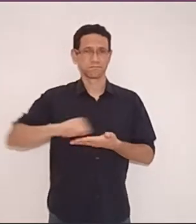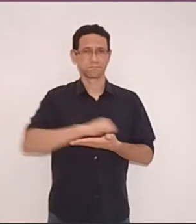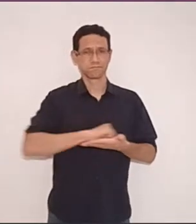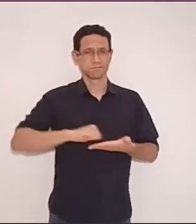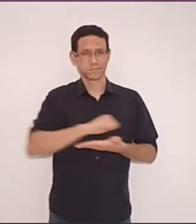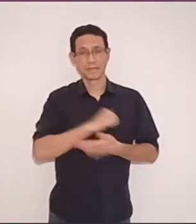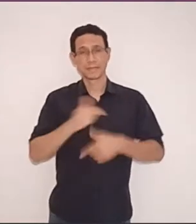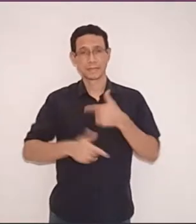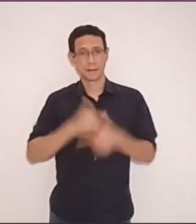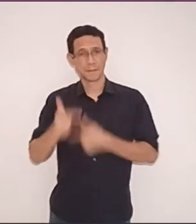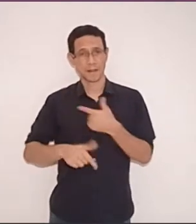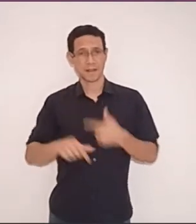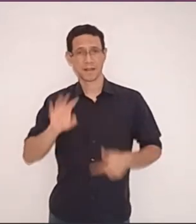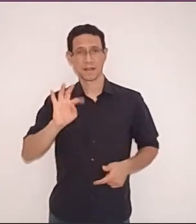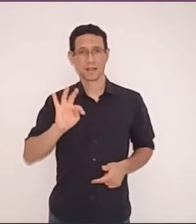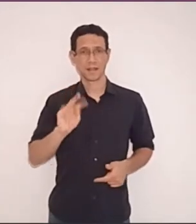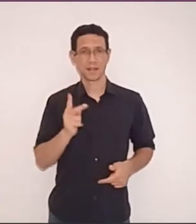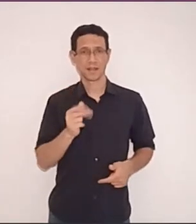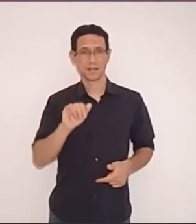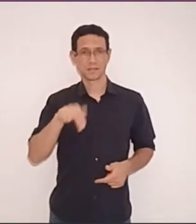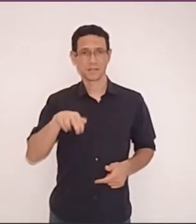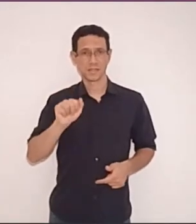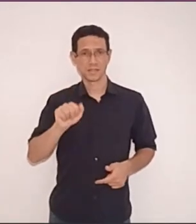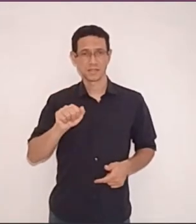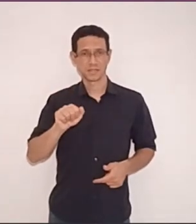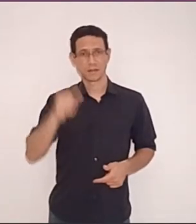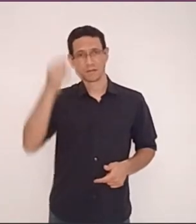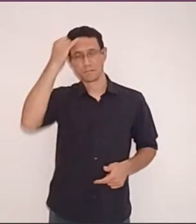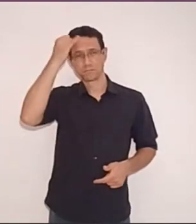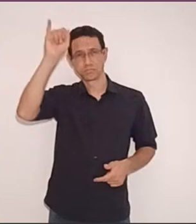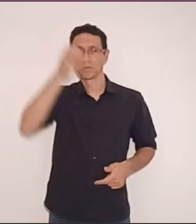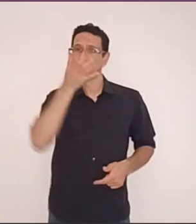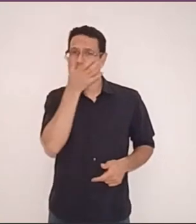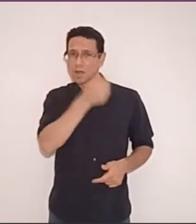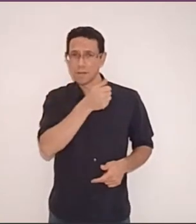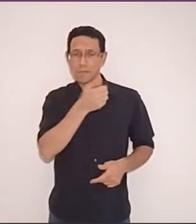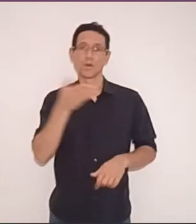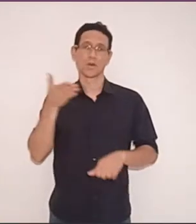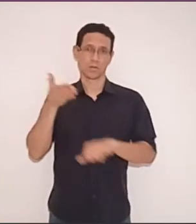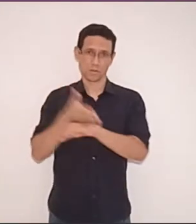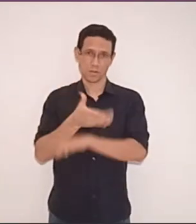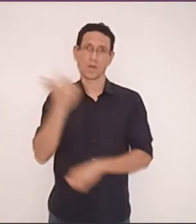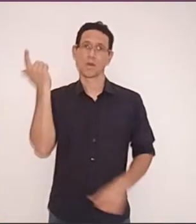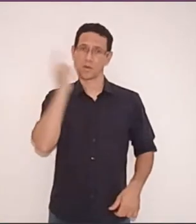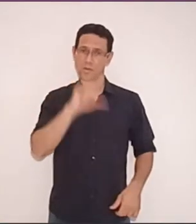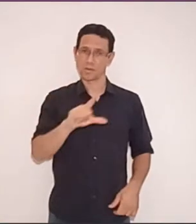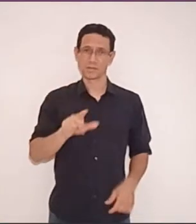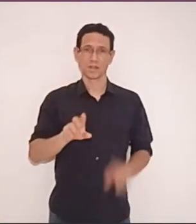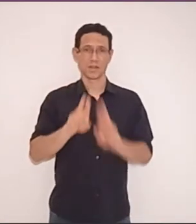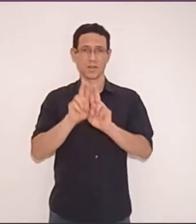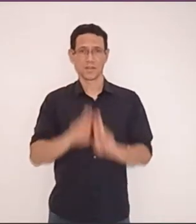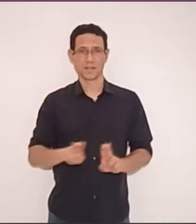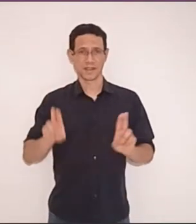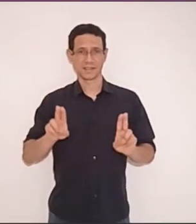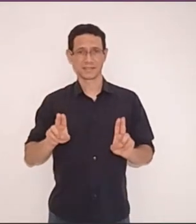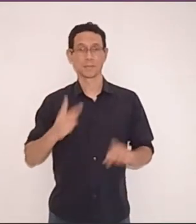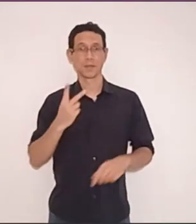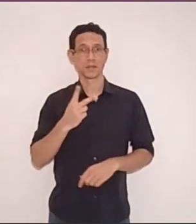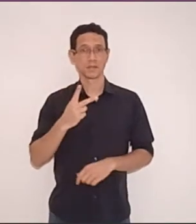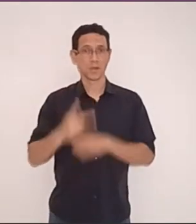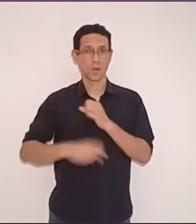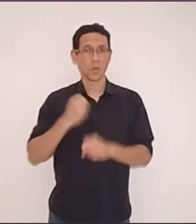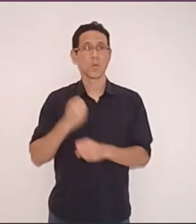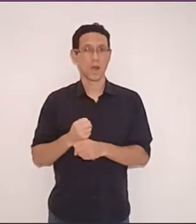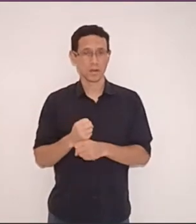Trabalhou muito para Catarina não tivesse mesmo destino a Tainá consegue emprestar na Unicamp E aí quando eu terminar tu acha que no segundo